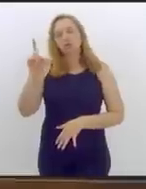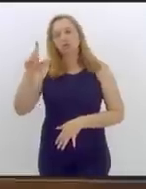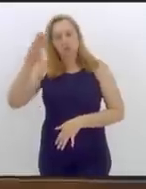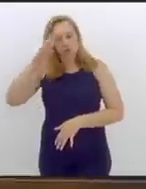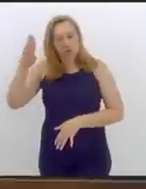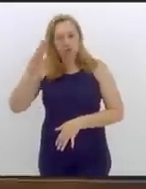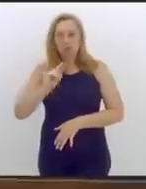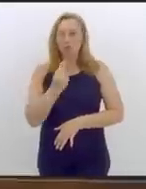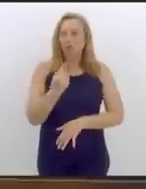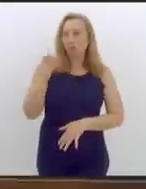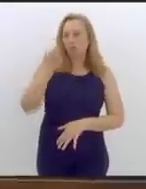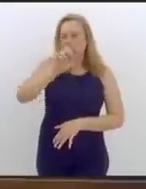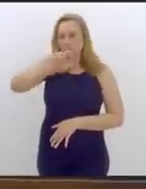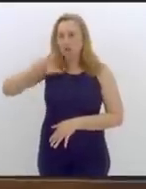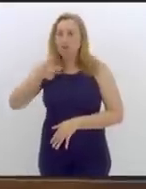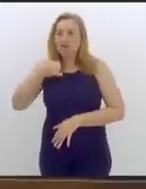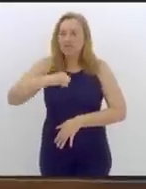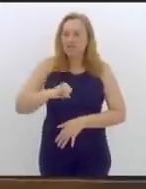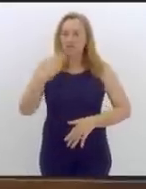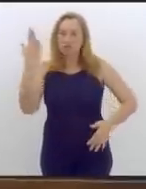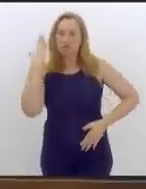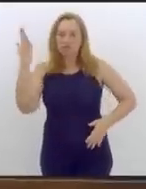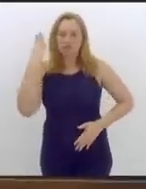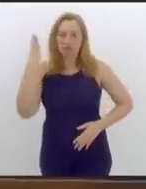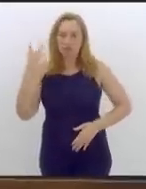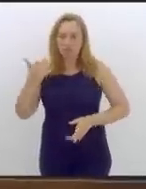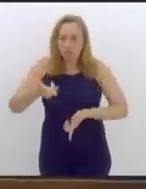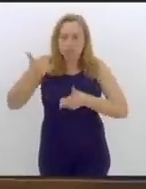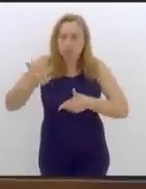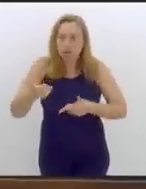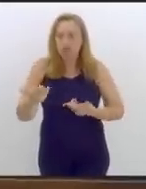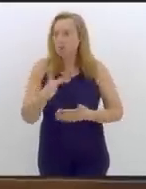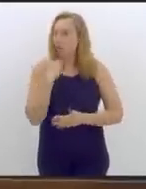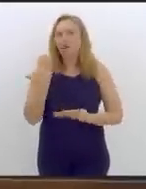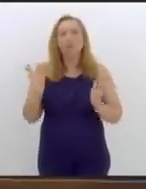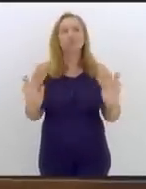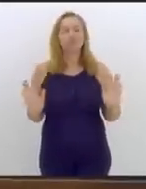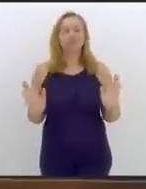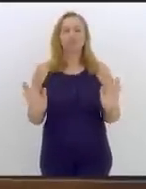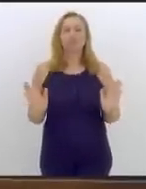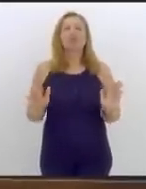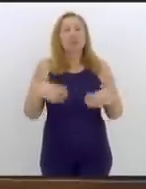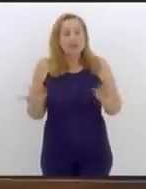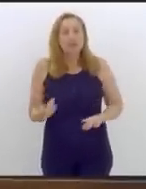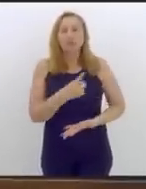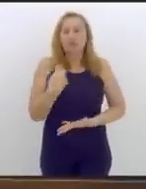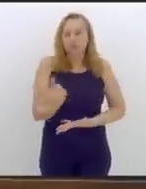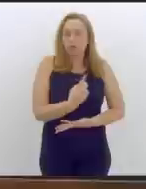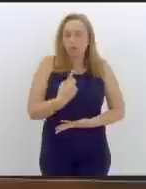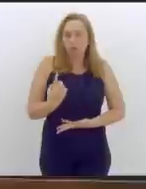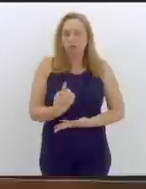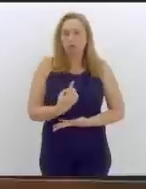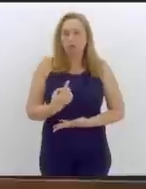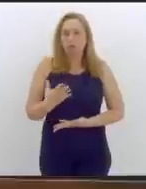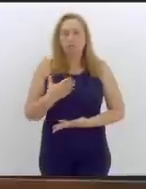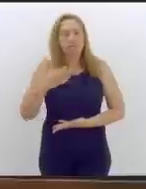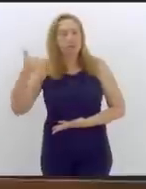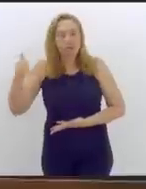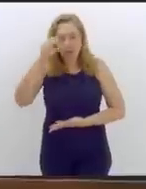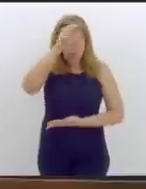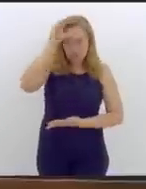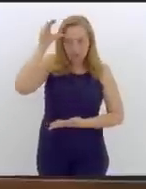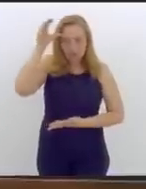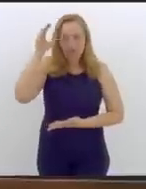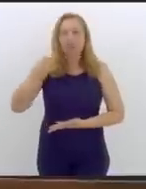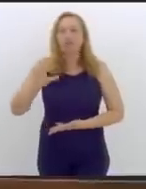se o Vagabundo pegar lá fora não importa vai morrer então nós somos uma maior cliente da Polícia